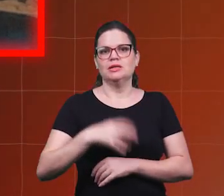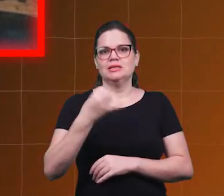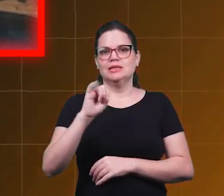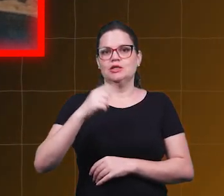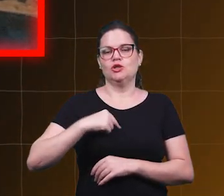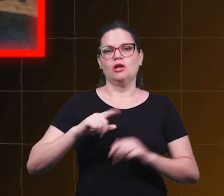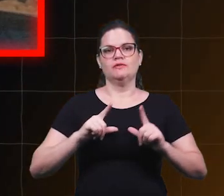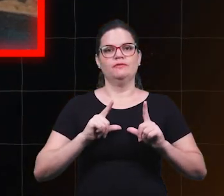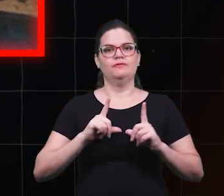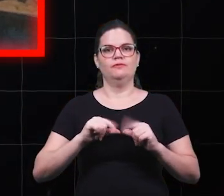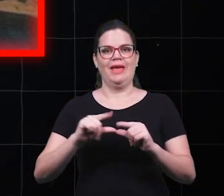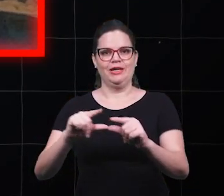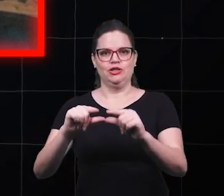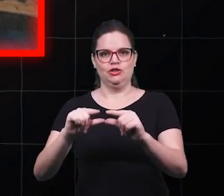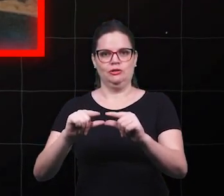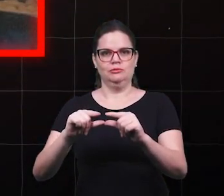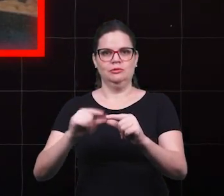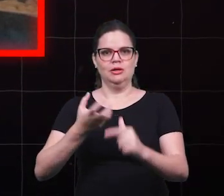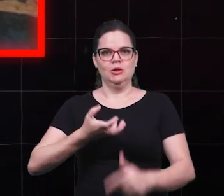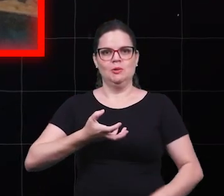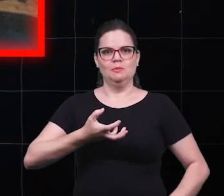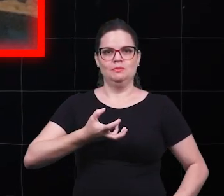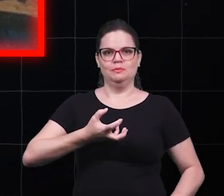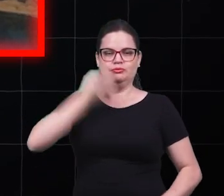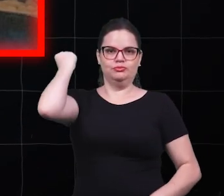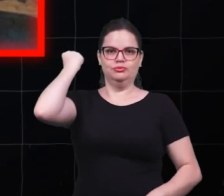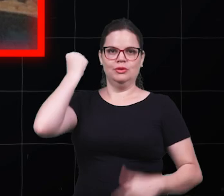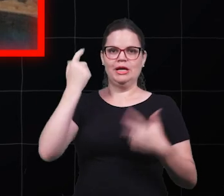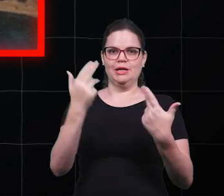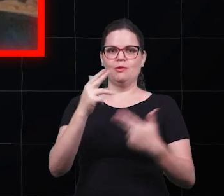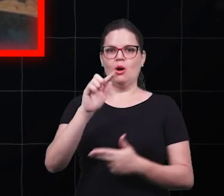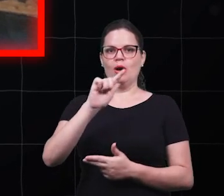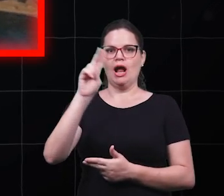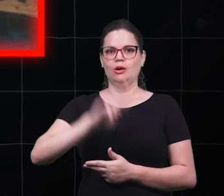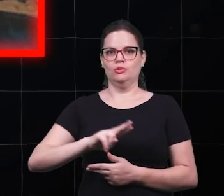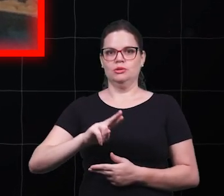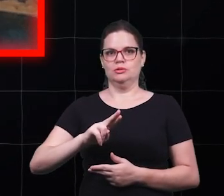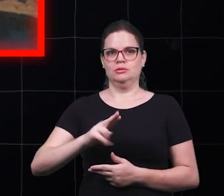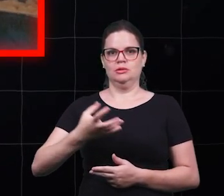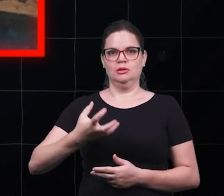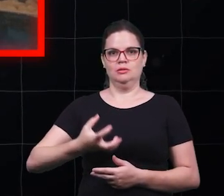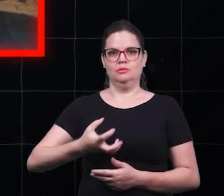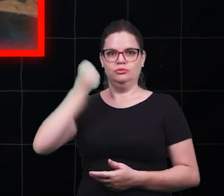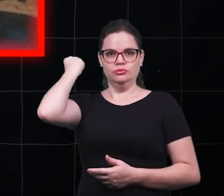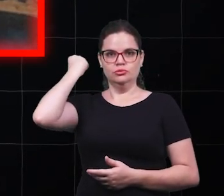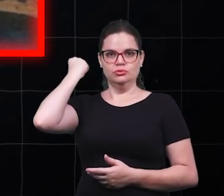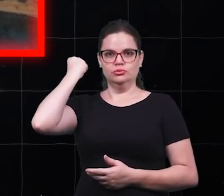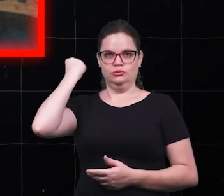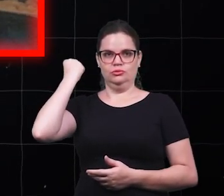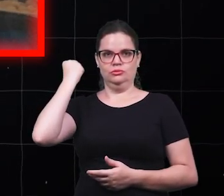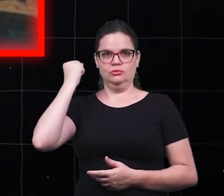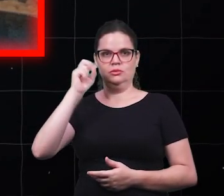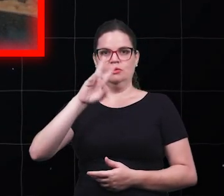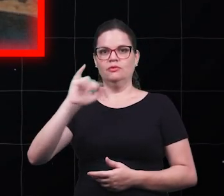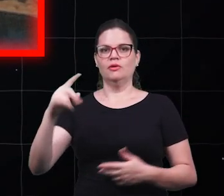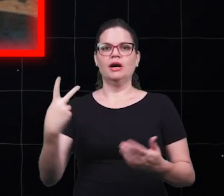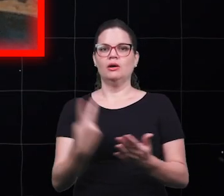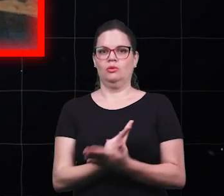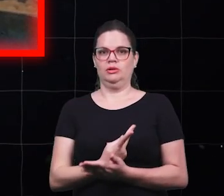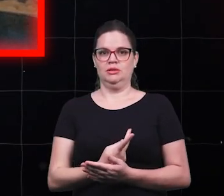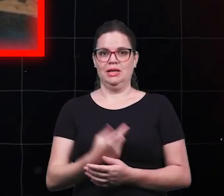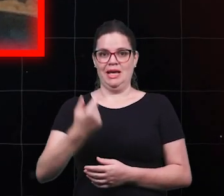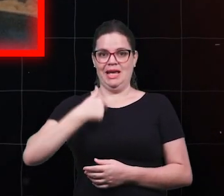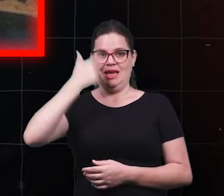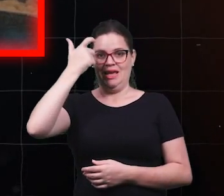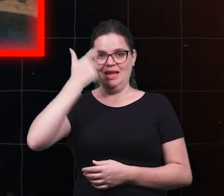luz, vai acontecer algo muito interessante, porque as pessoas que não estão nessa velocidade, elas vão ter a percepção que o tempo